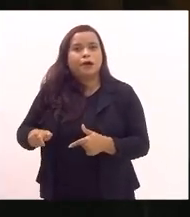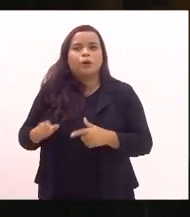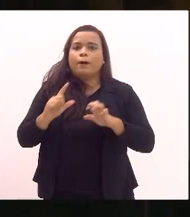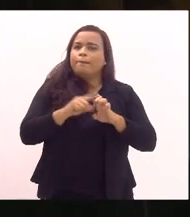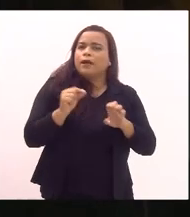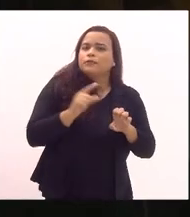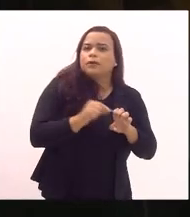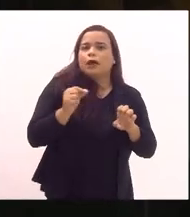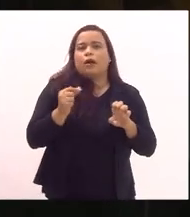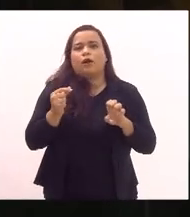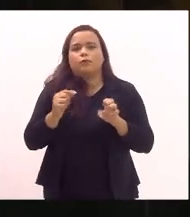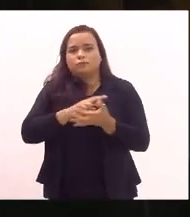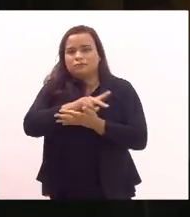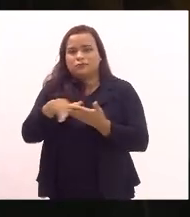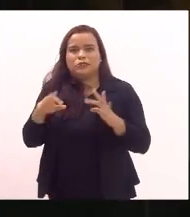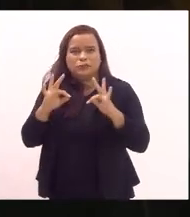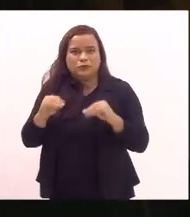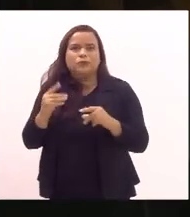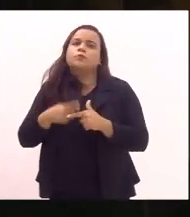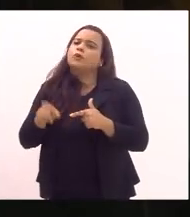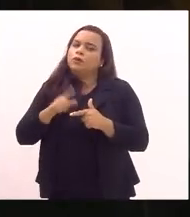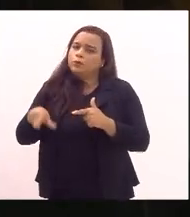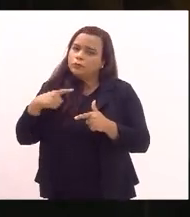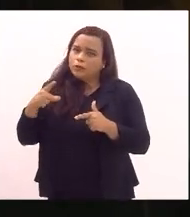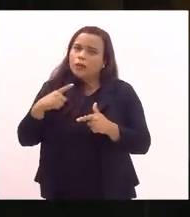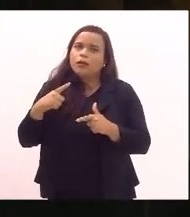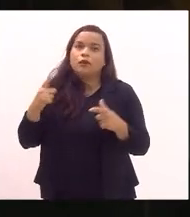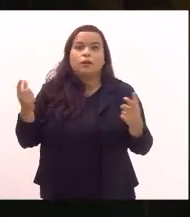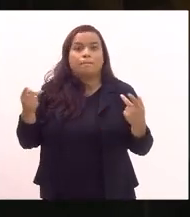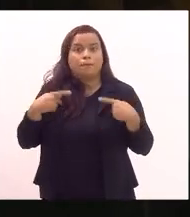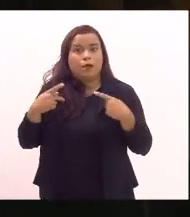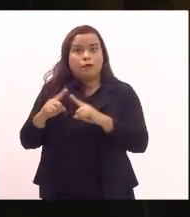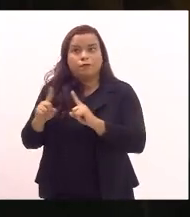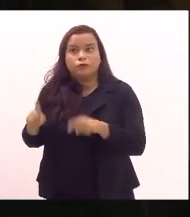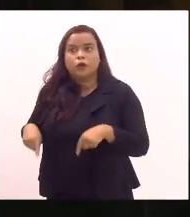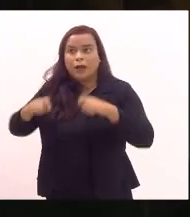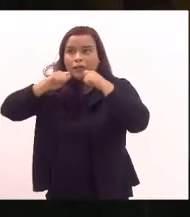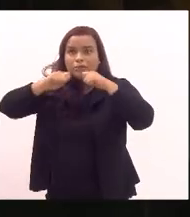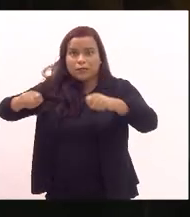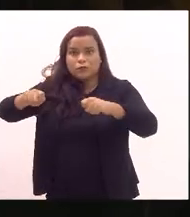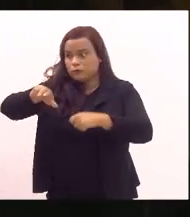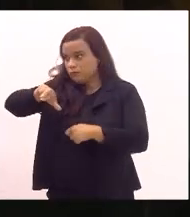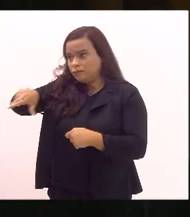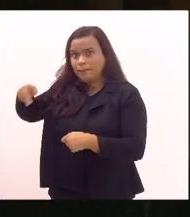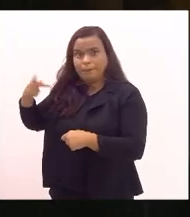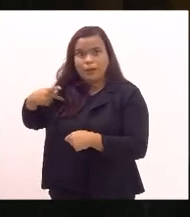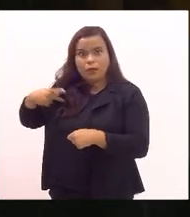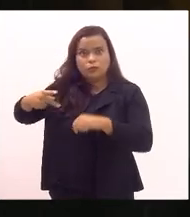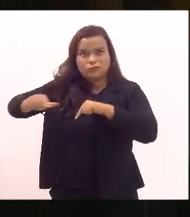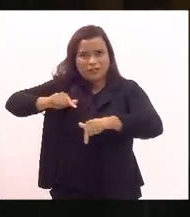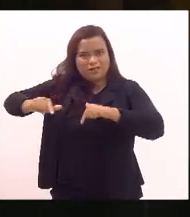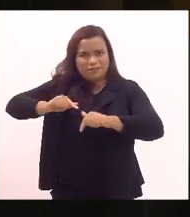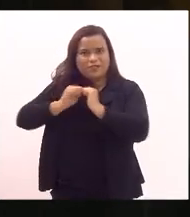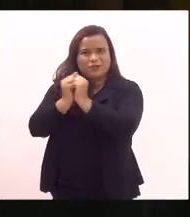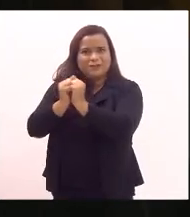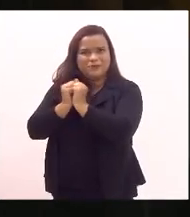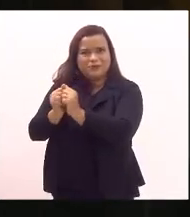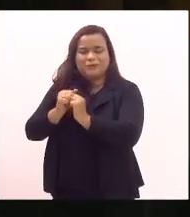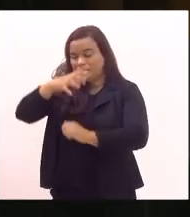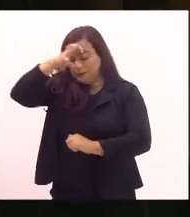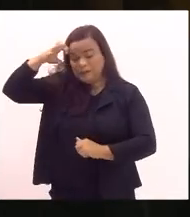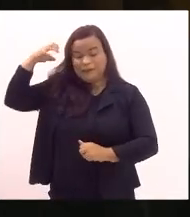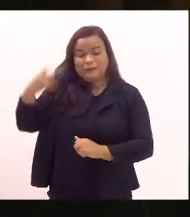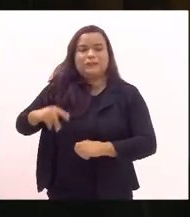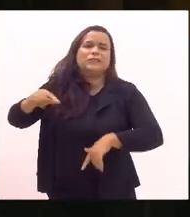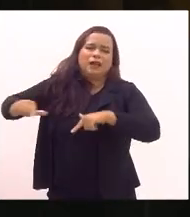empresário e os meus funcionários aqui os meus queridos assessores que trabalham nessa vida ar